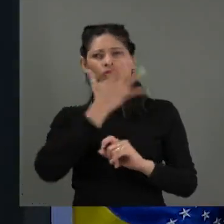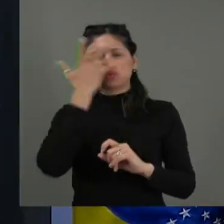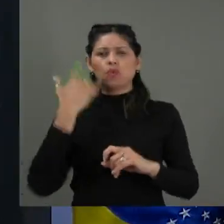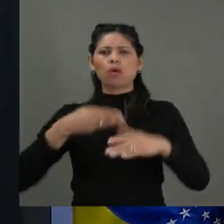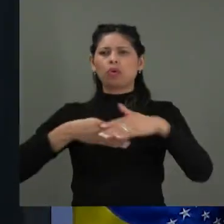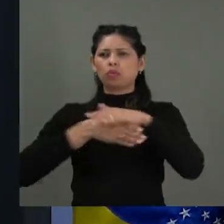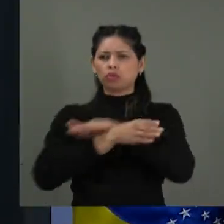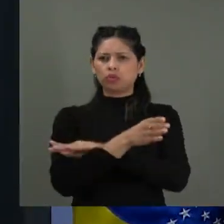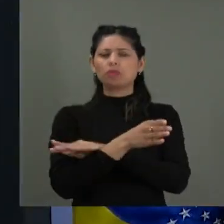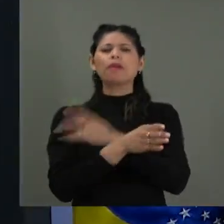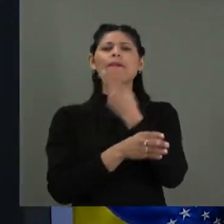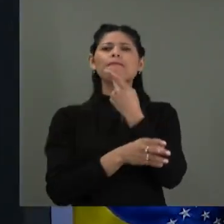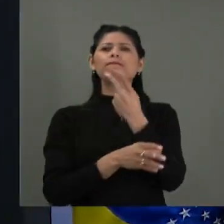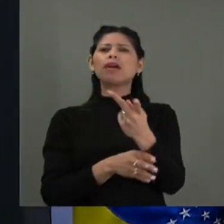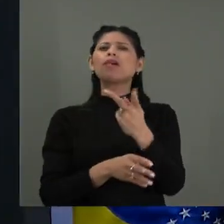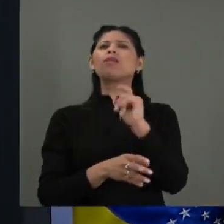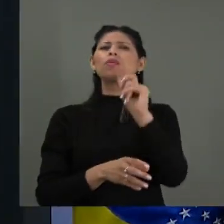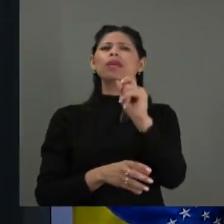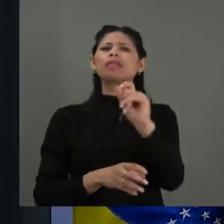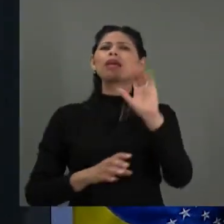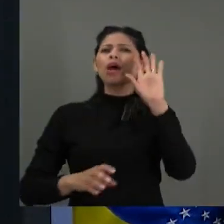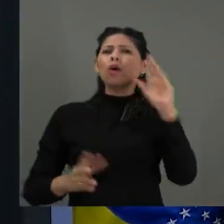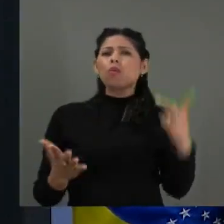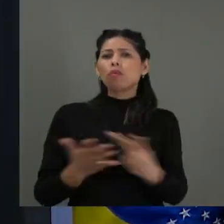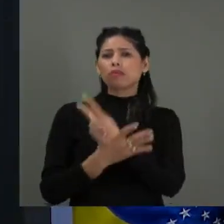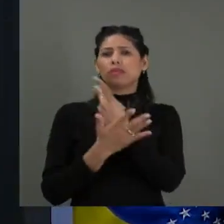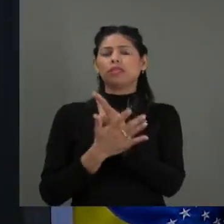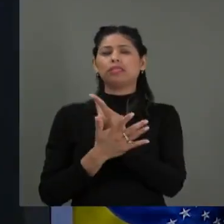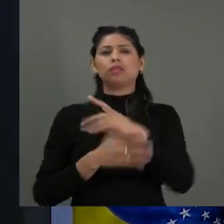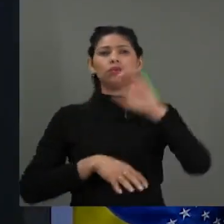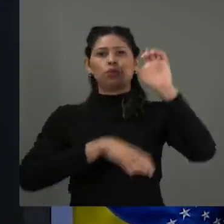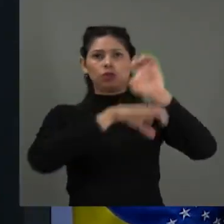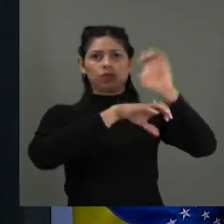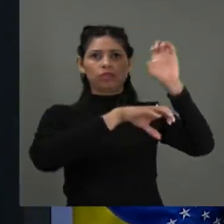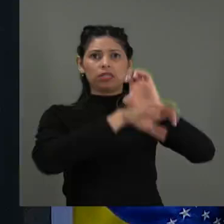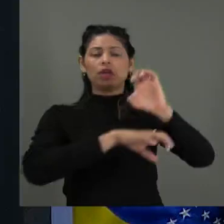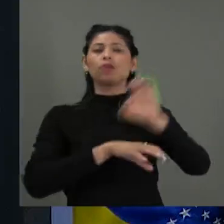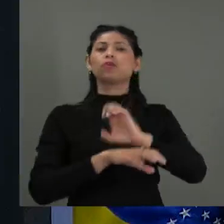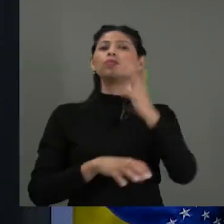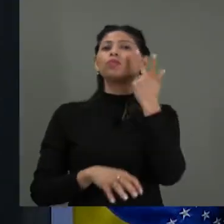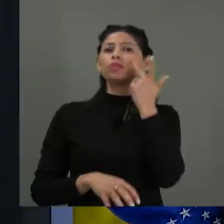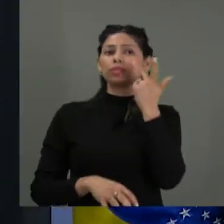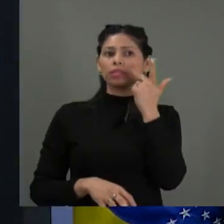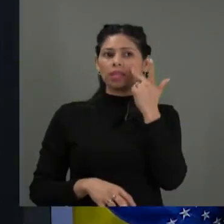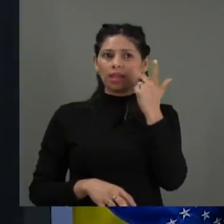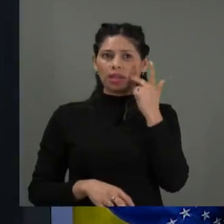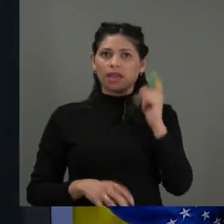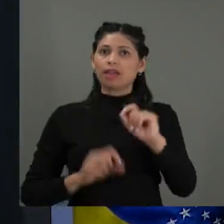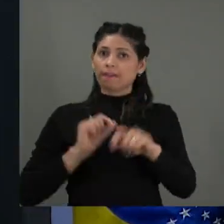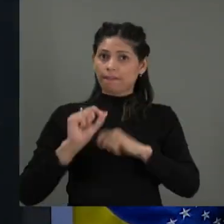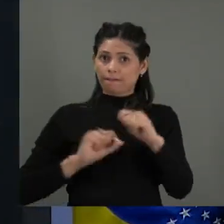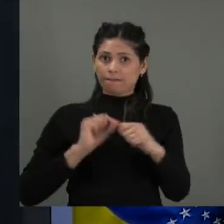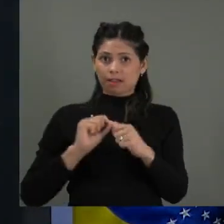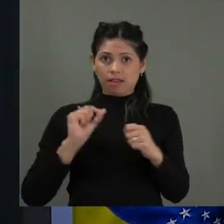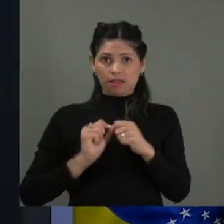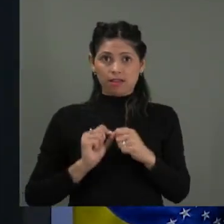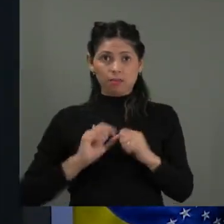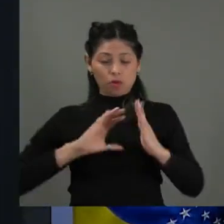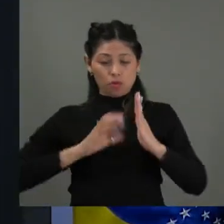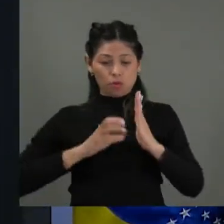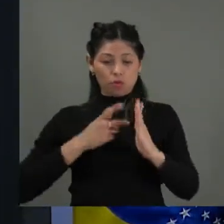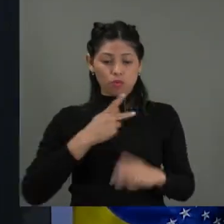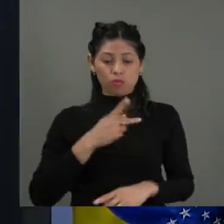né? E olha o que está acontecendo no Ceará, senador Zequinha Marinho, que é administrado pelo PT